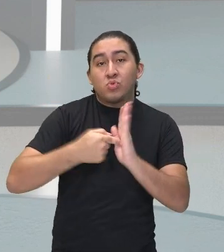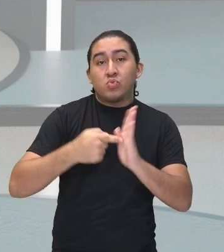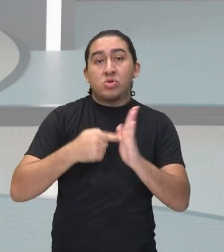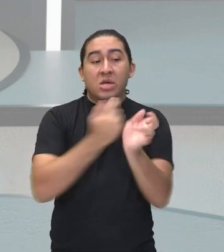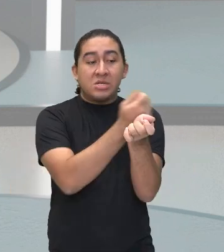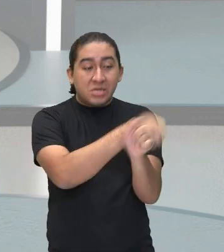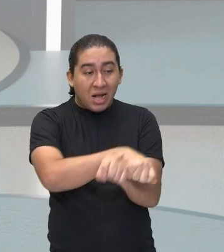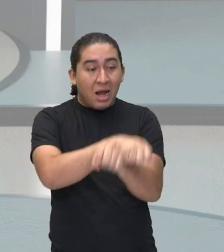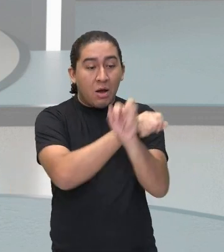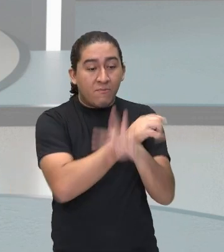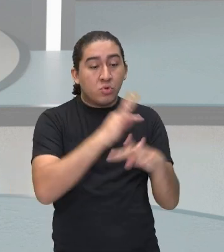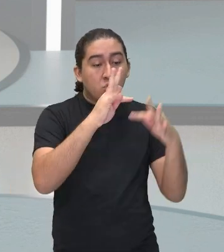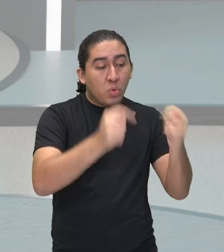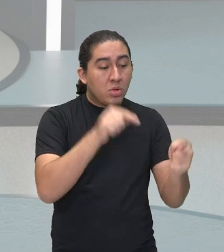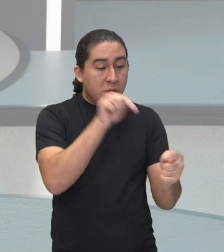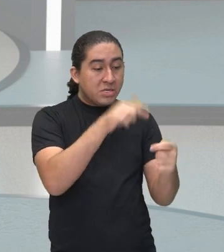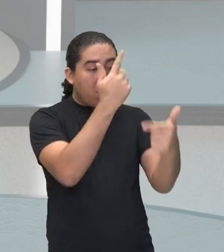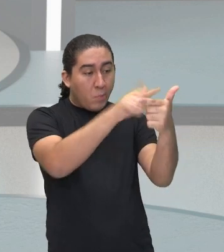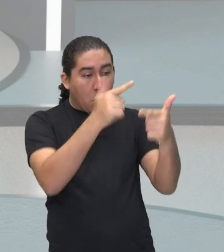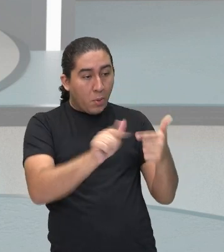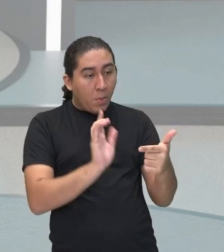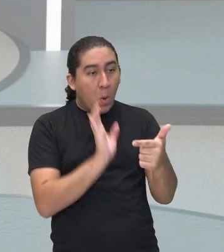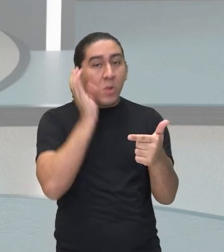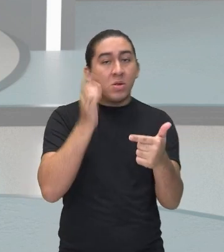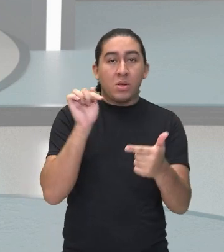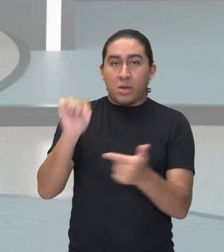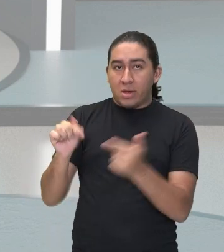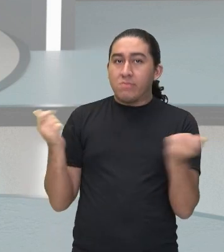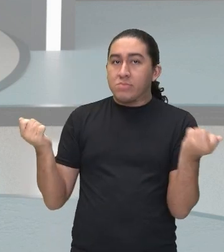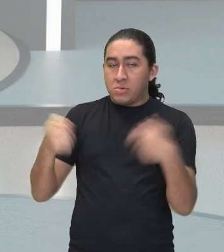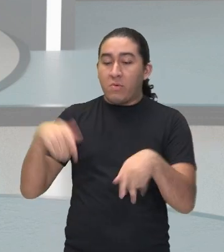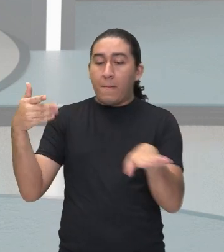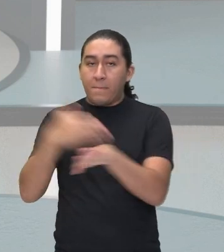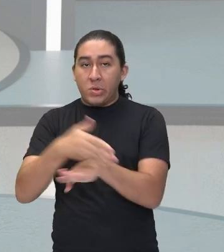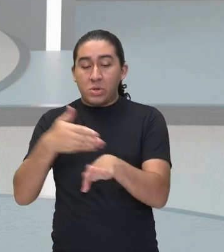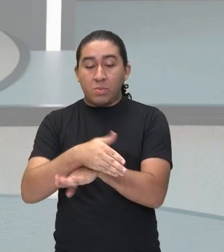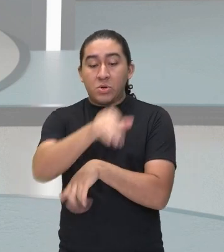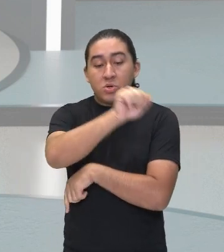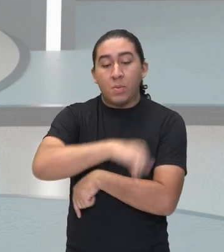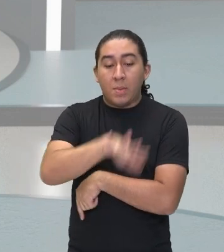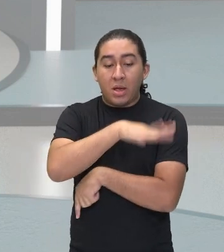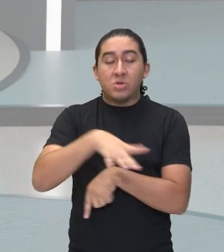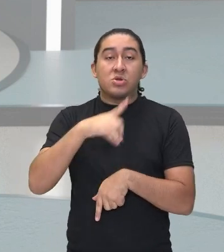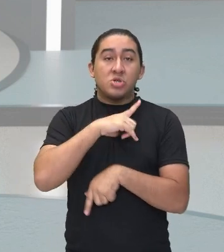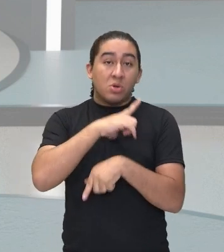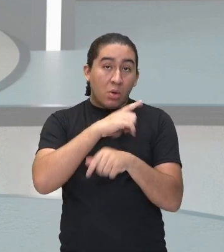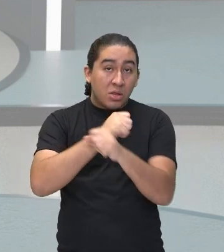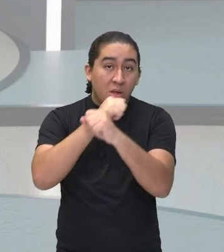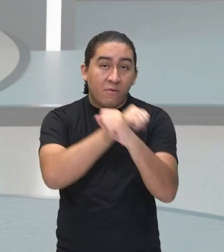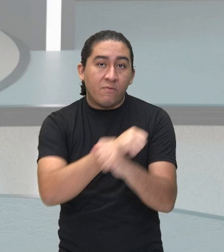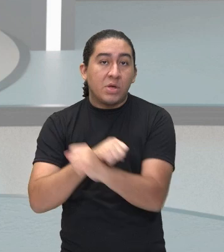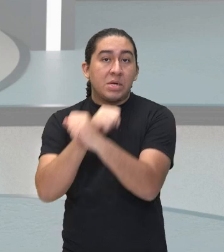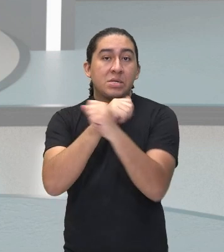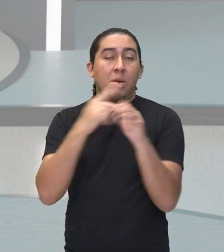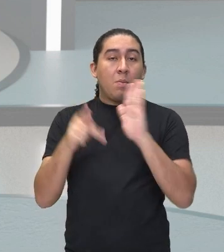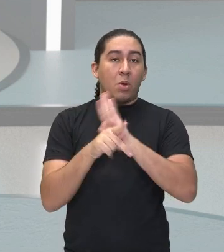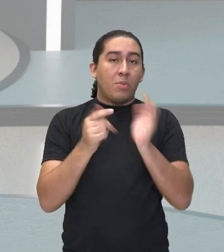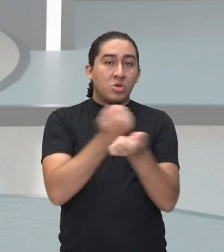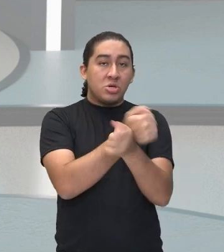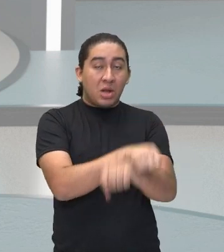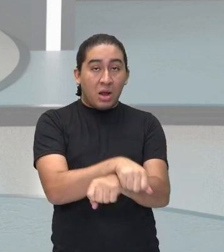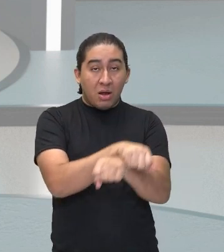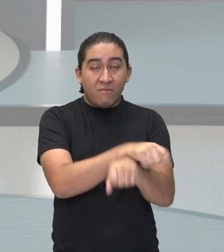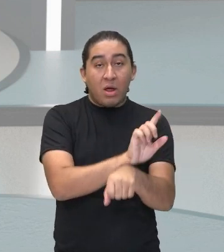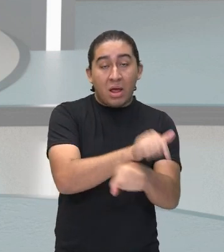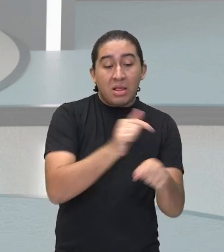a questão dos escravos. Então, ele fazia parte desse pessoal que lutou pela libertação dos escravos. José de